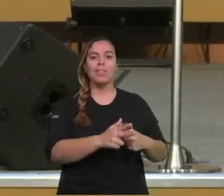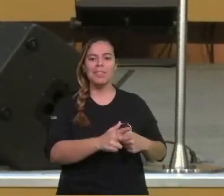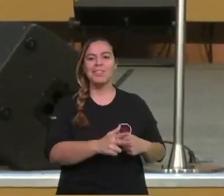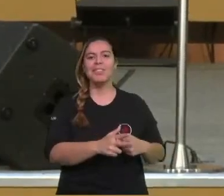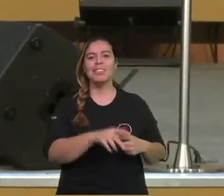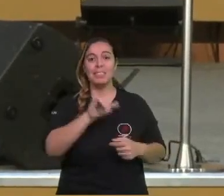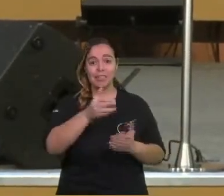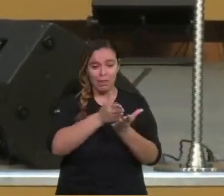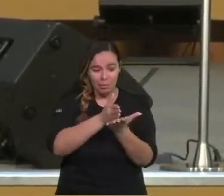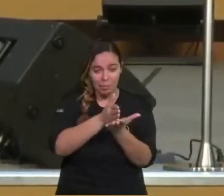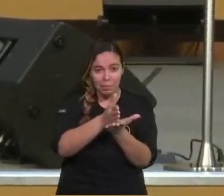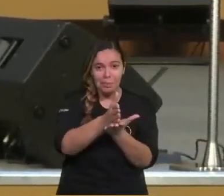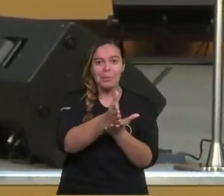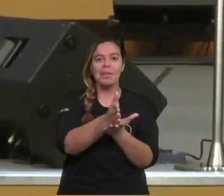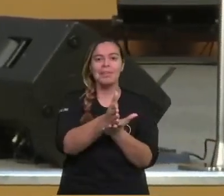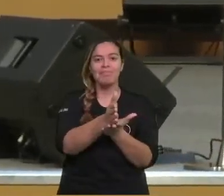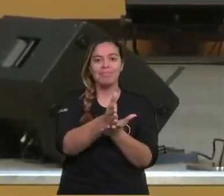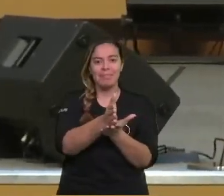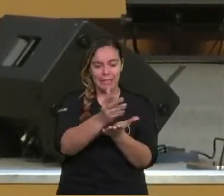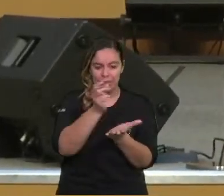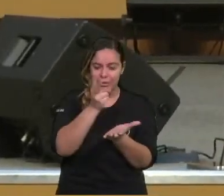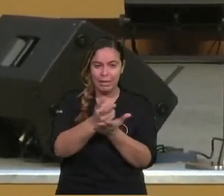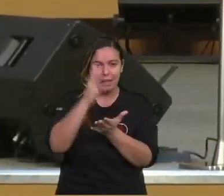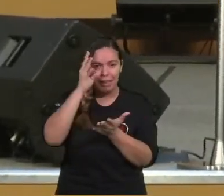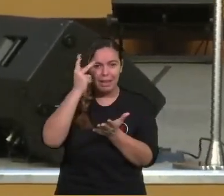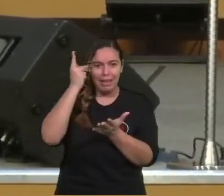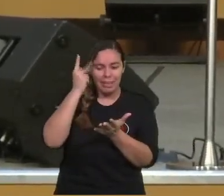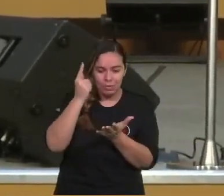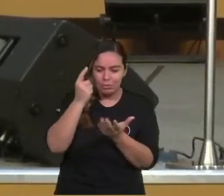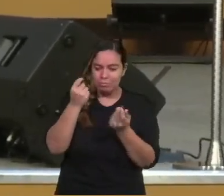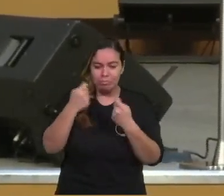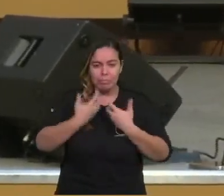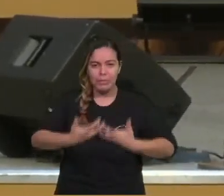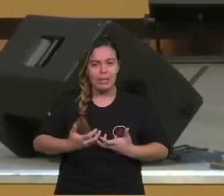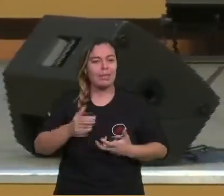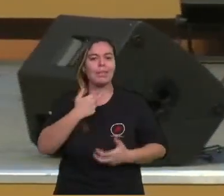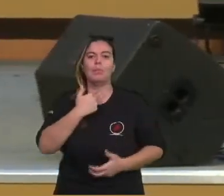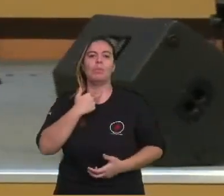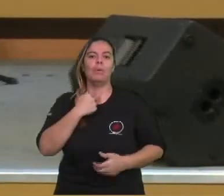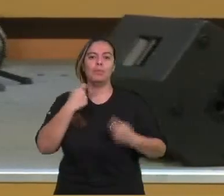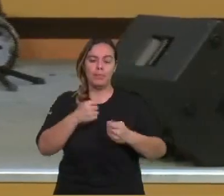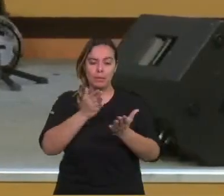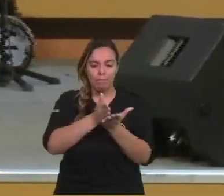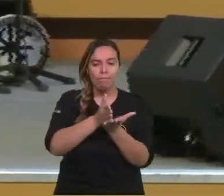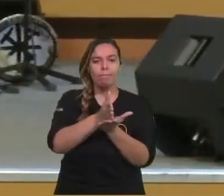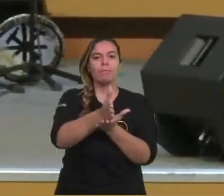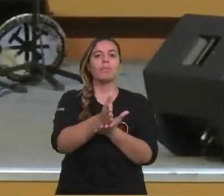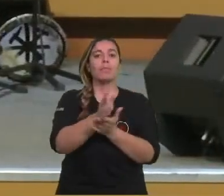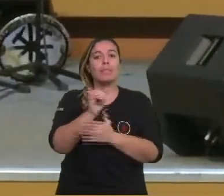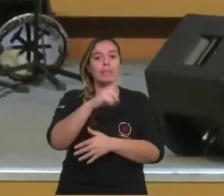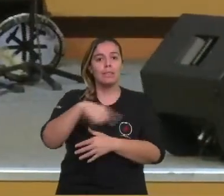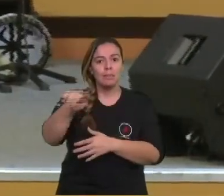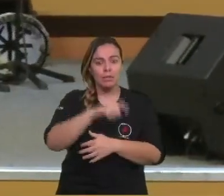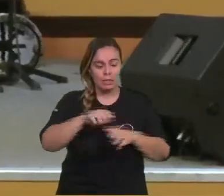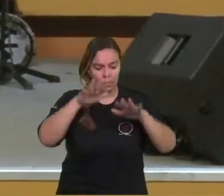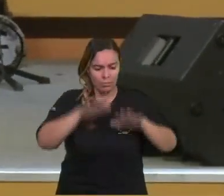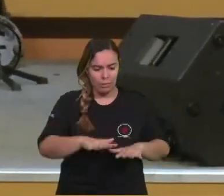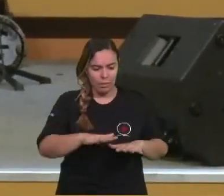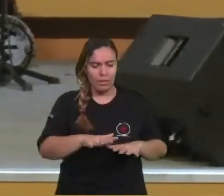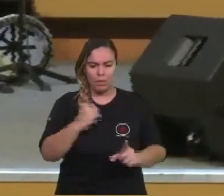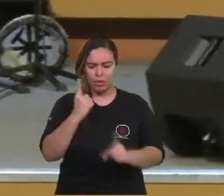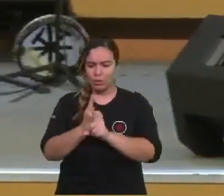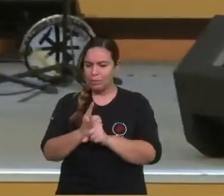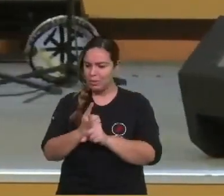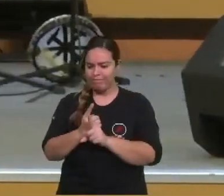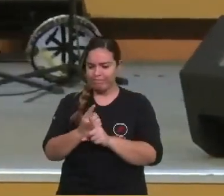não. Então não pode para relaxar. Mas se você olhar para onde você está e descobrir que não é